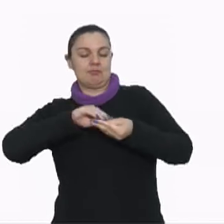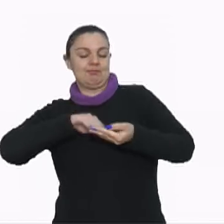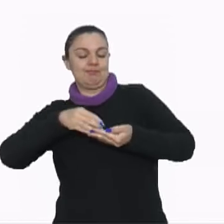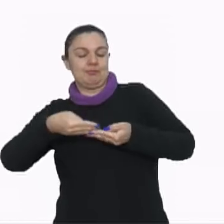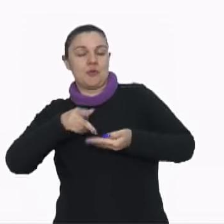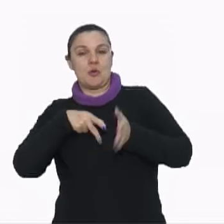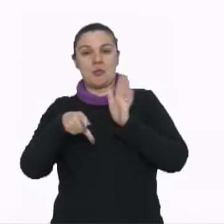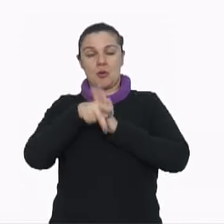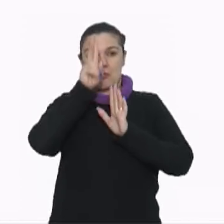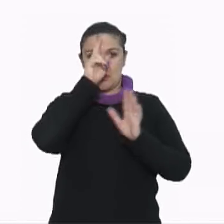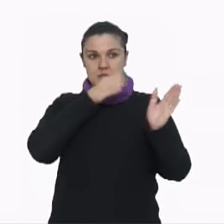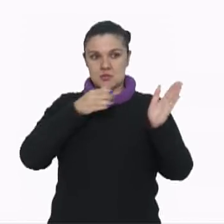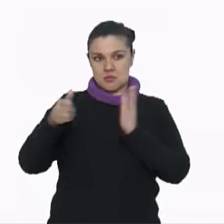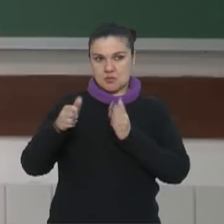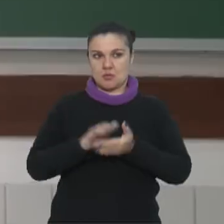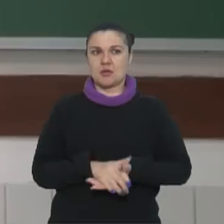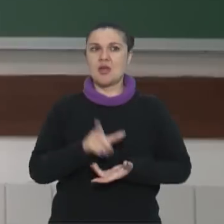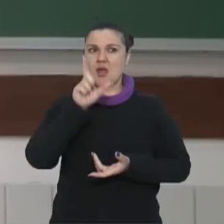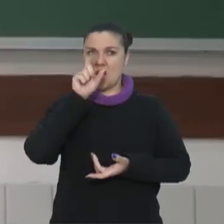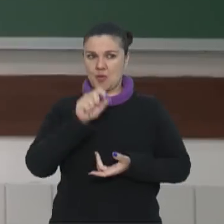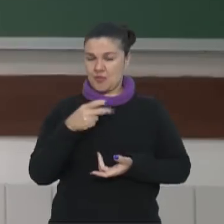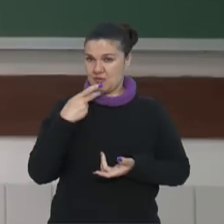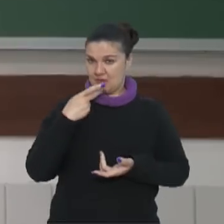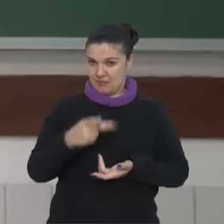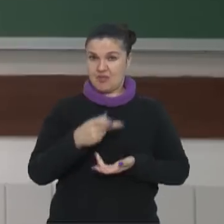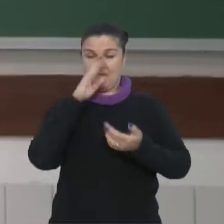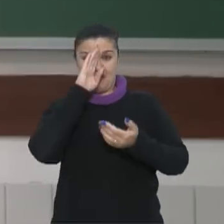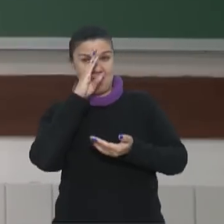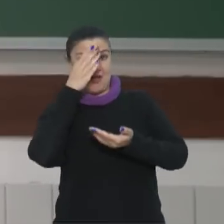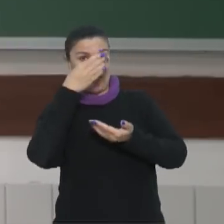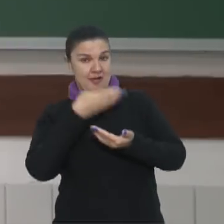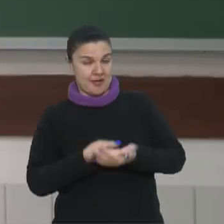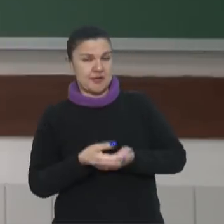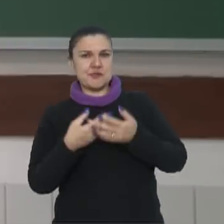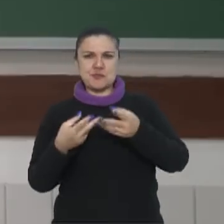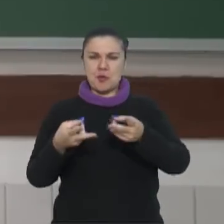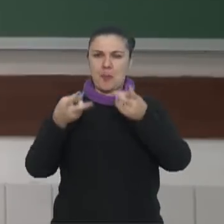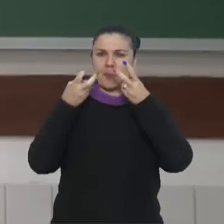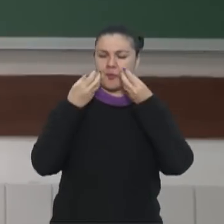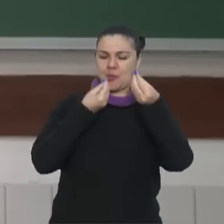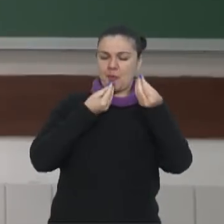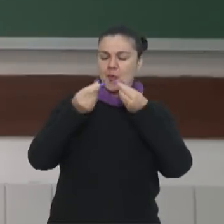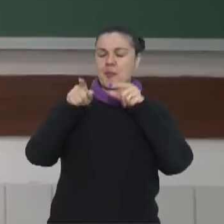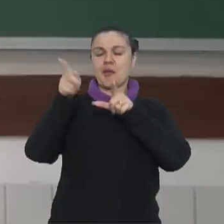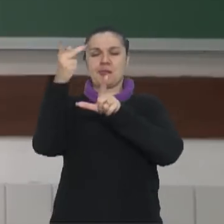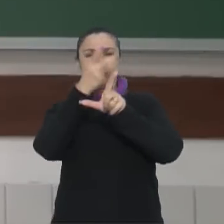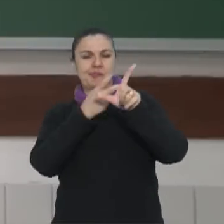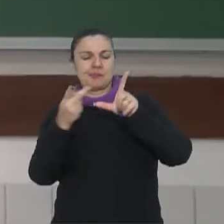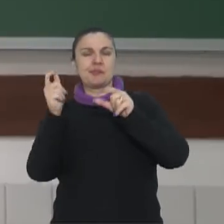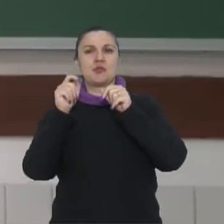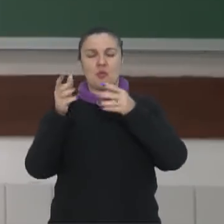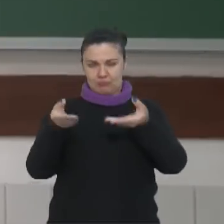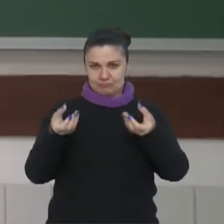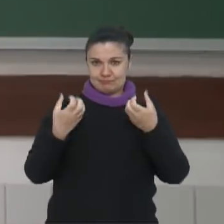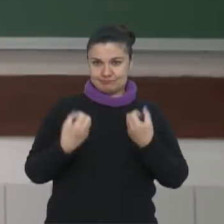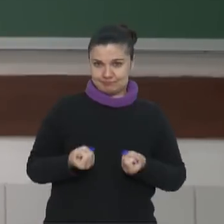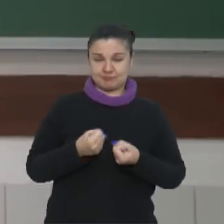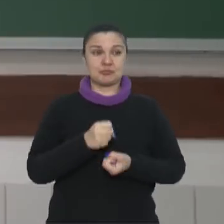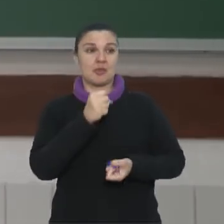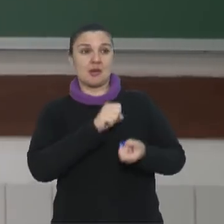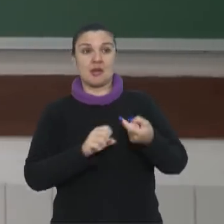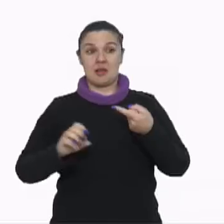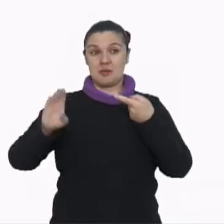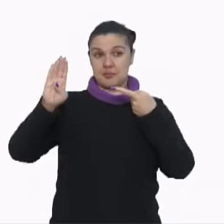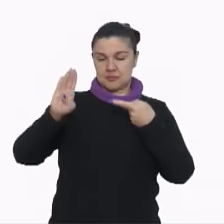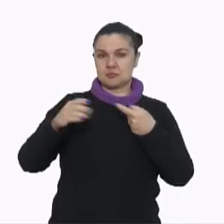suas histórias. É o que o Rogério Borges acredita, que a gente percebeu, como ilustrador ele traz isso para nós? Ou letra